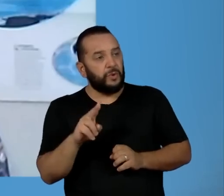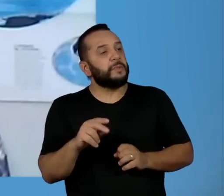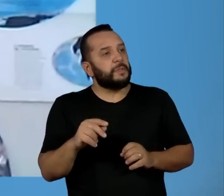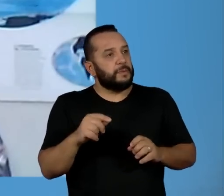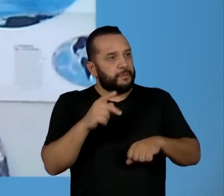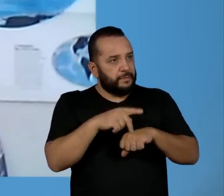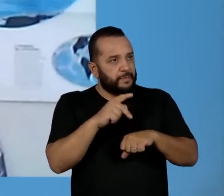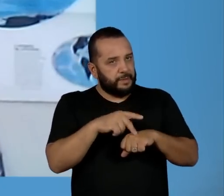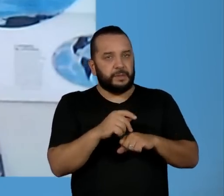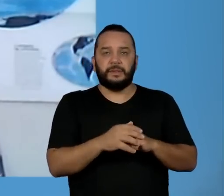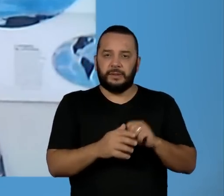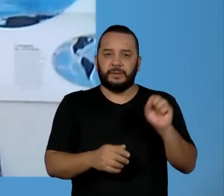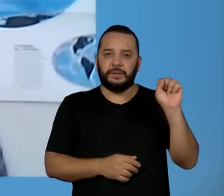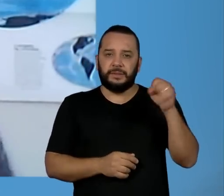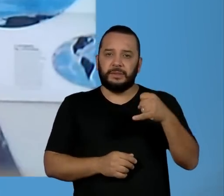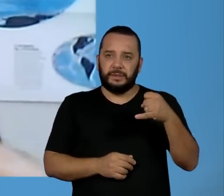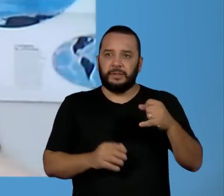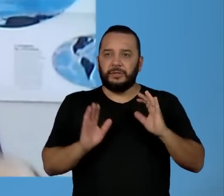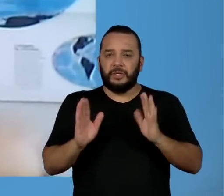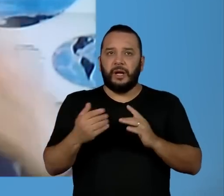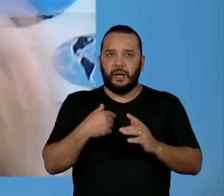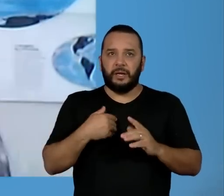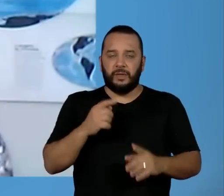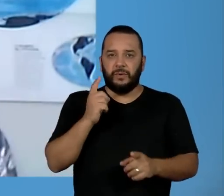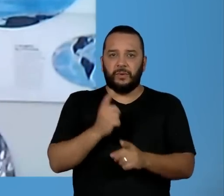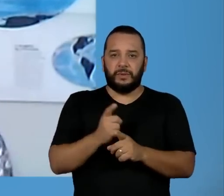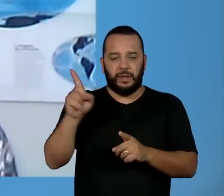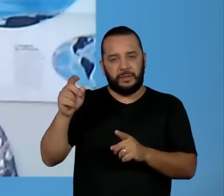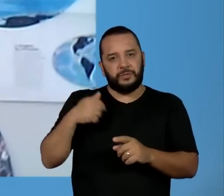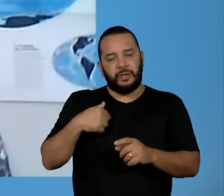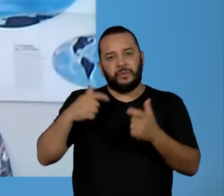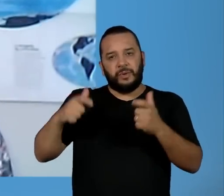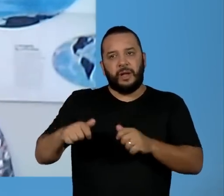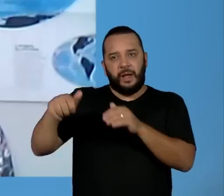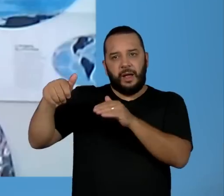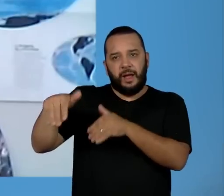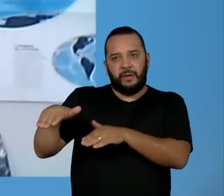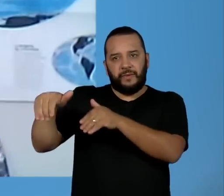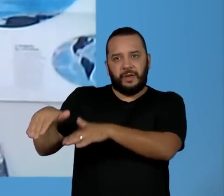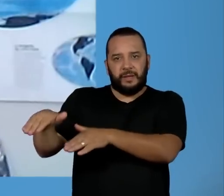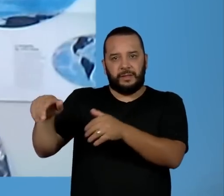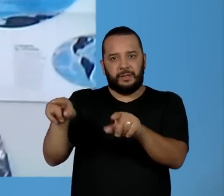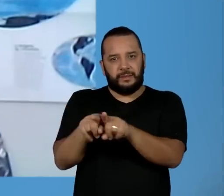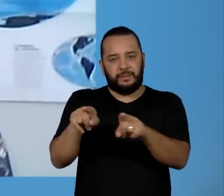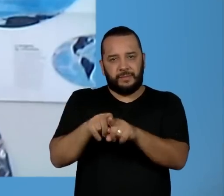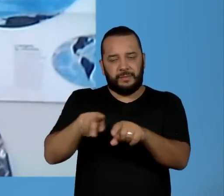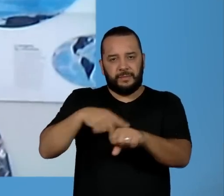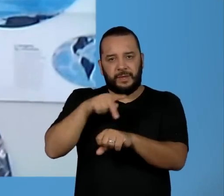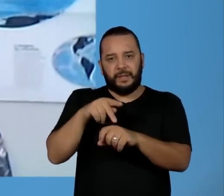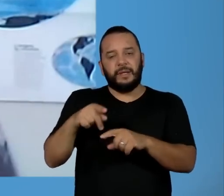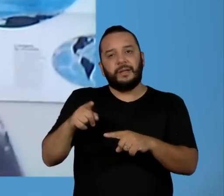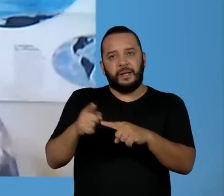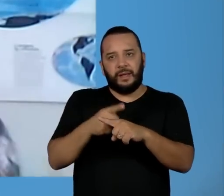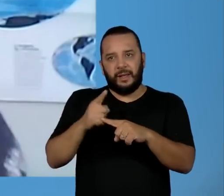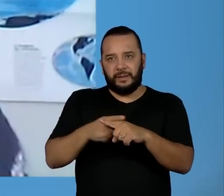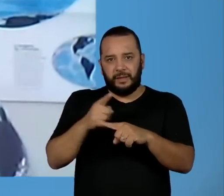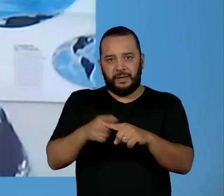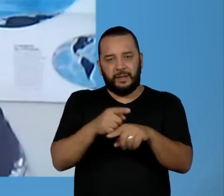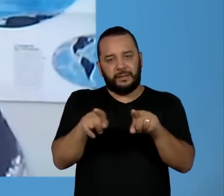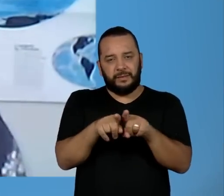Esse tipo de ocorrência já foi encontrada em Ilha do Havaí, na costa da Inglaterra, na costa